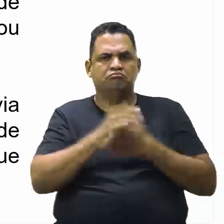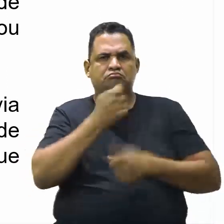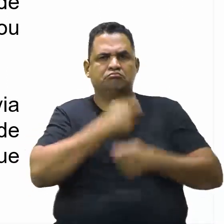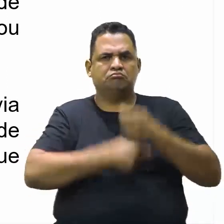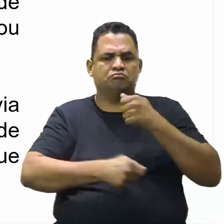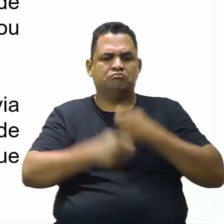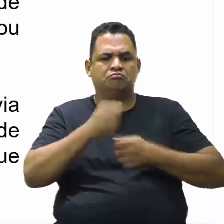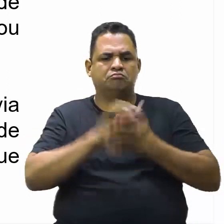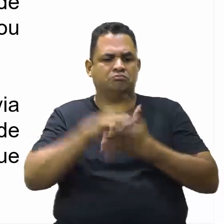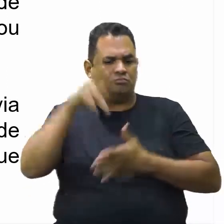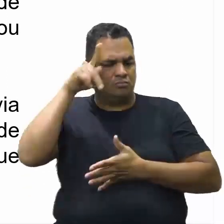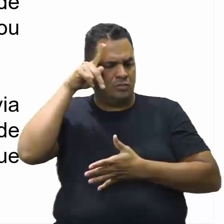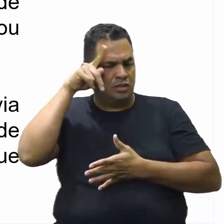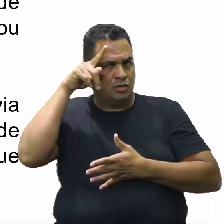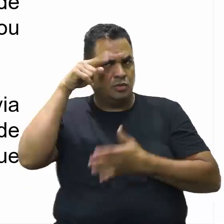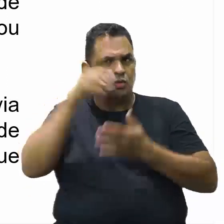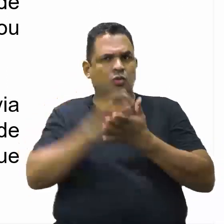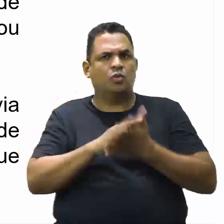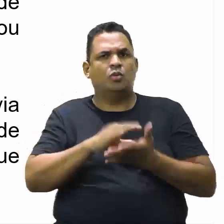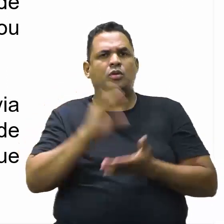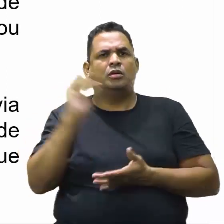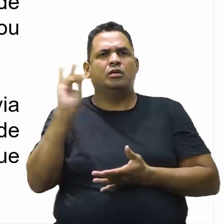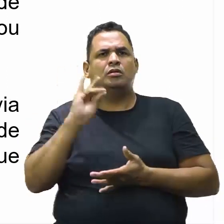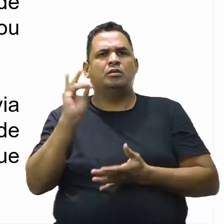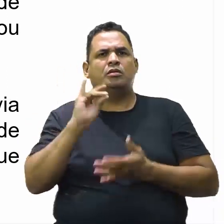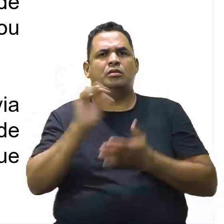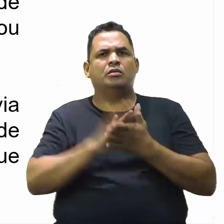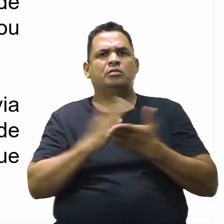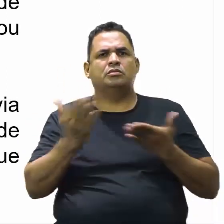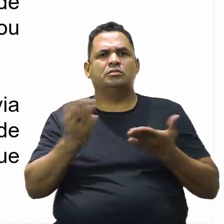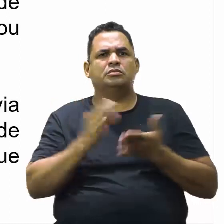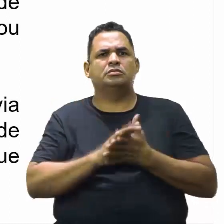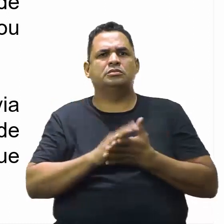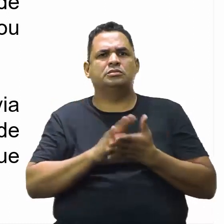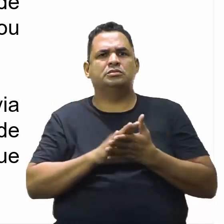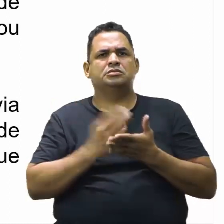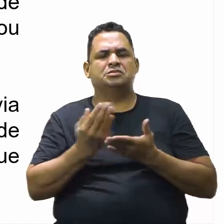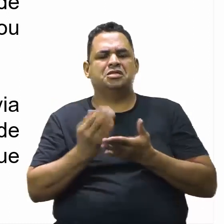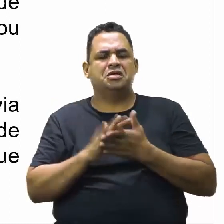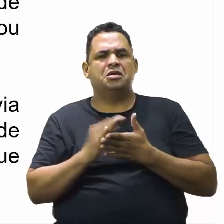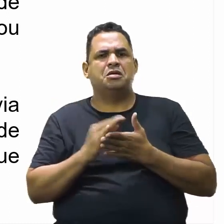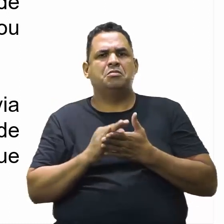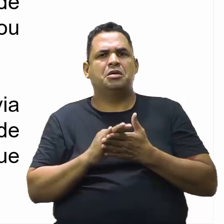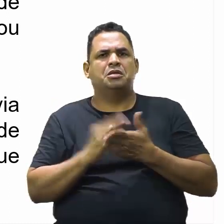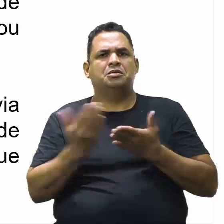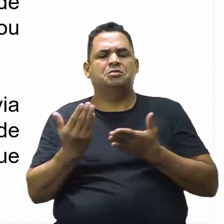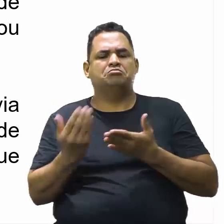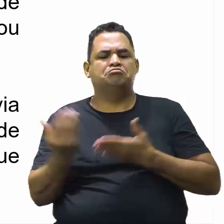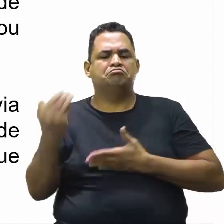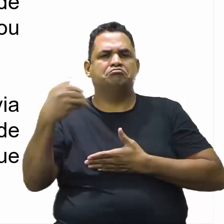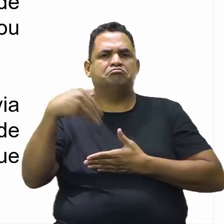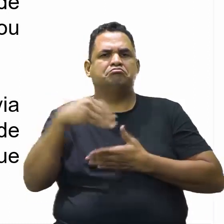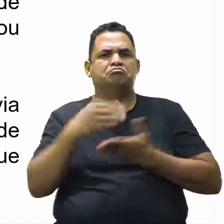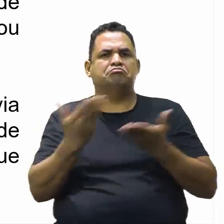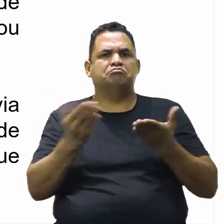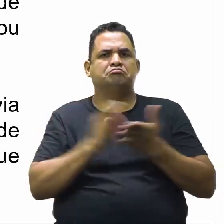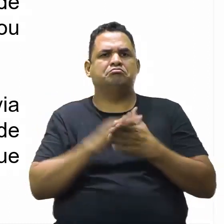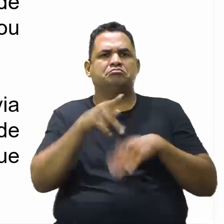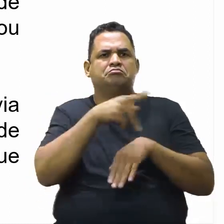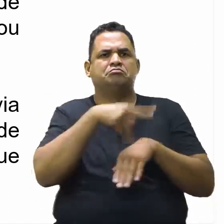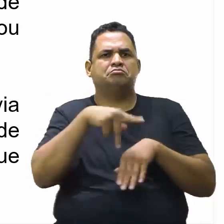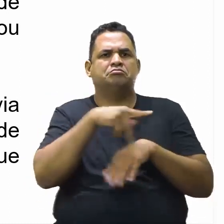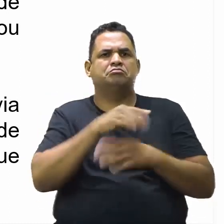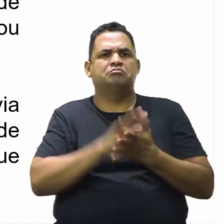econômica do Peru e na Bolívia, que naquele momento levou um grande afluxo de imigrantes vindo desses